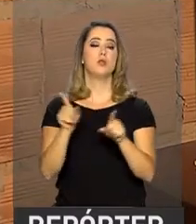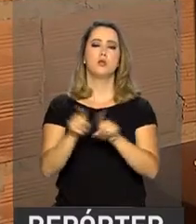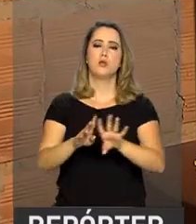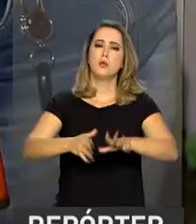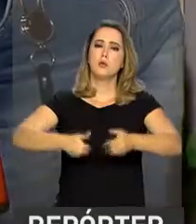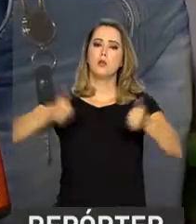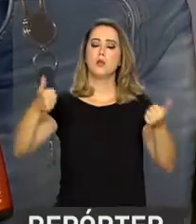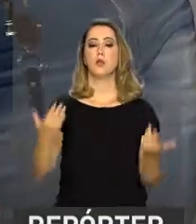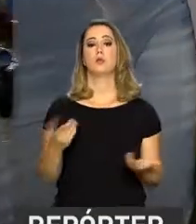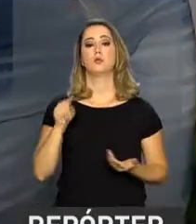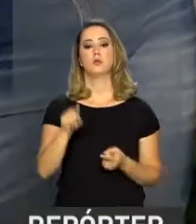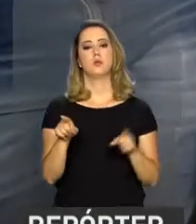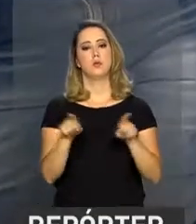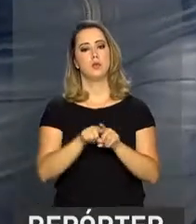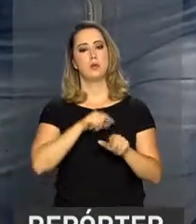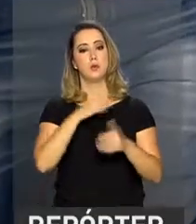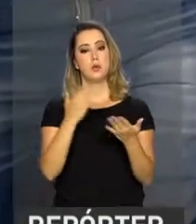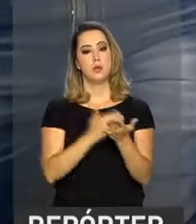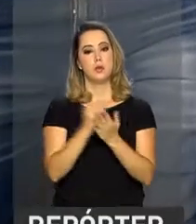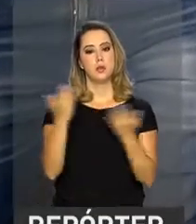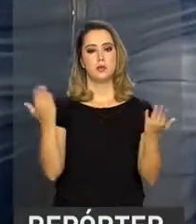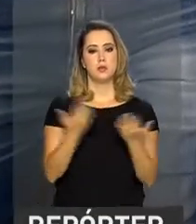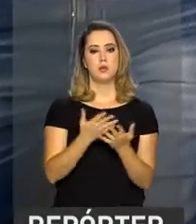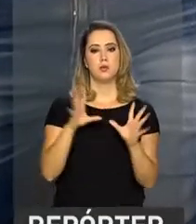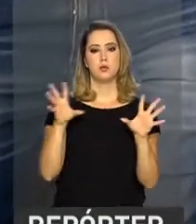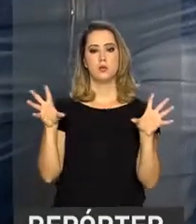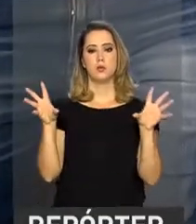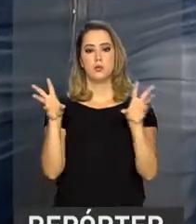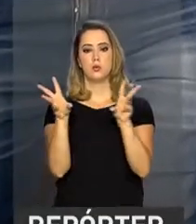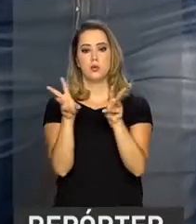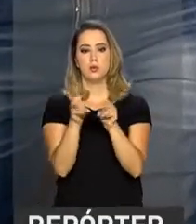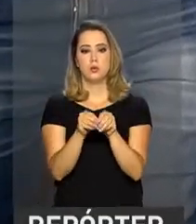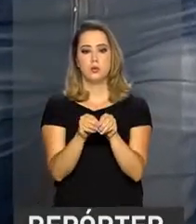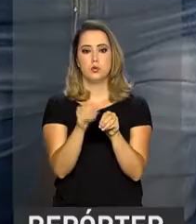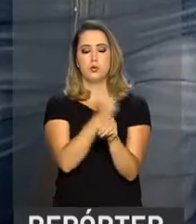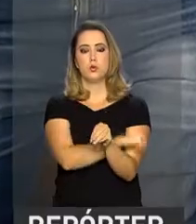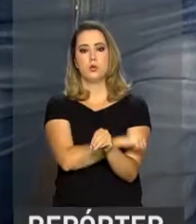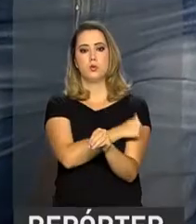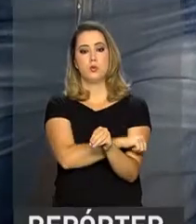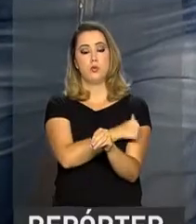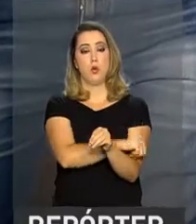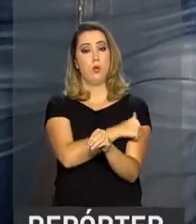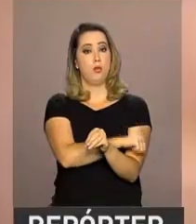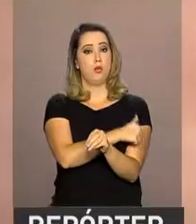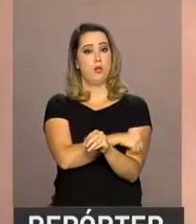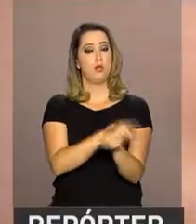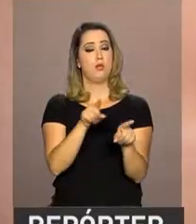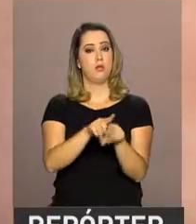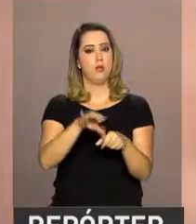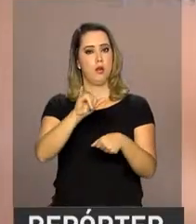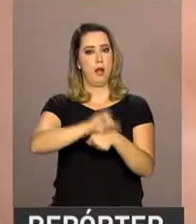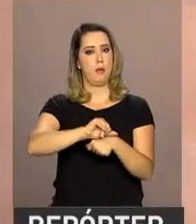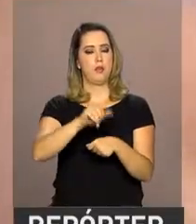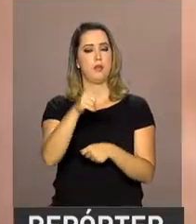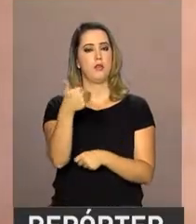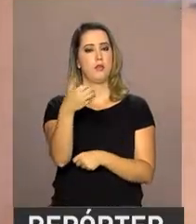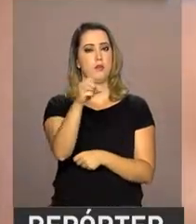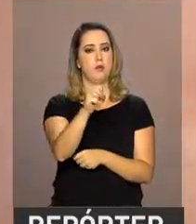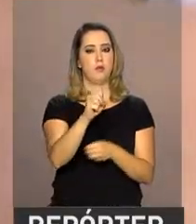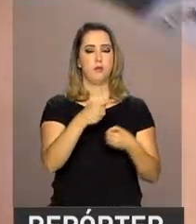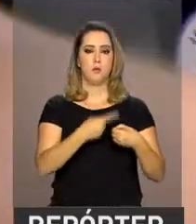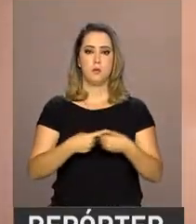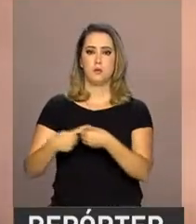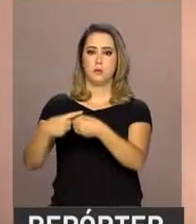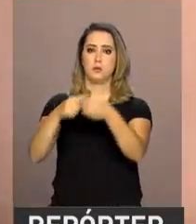no estado. Também começa hoje o desligamento no estado do Rio de Janeiro. Além da capital, são 18 municípios.